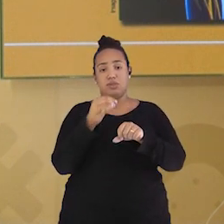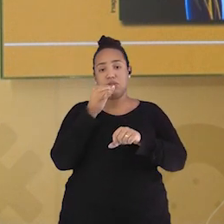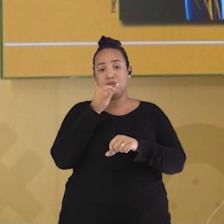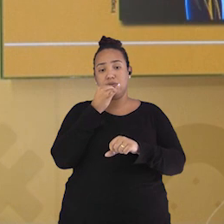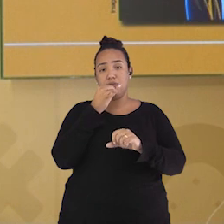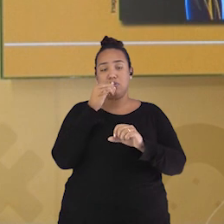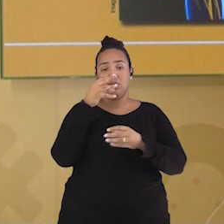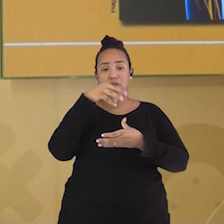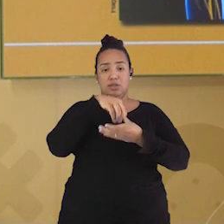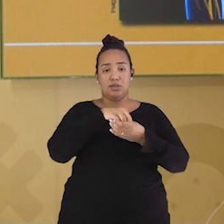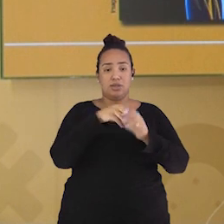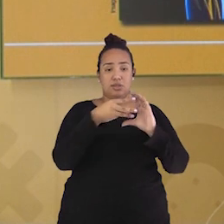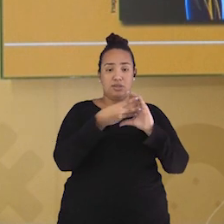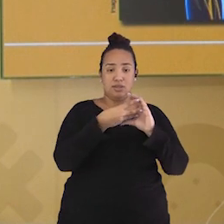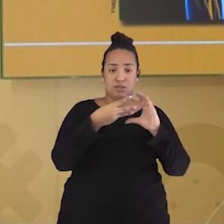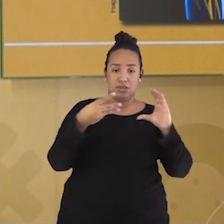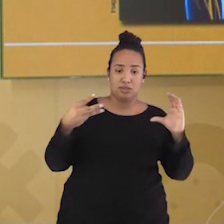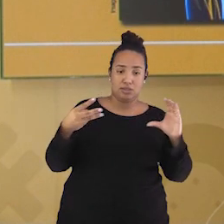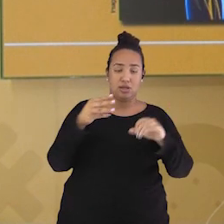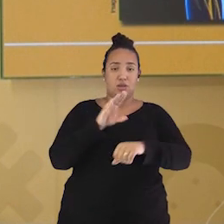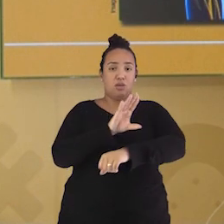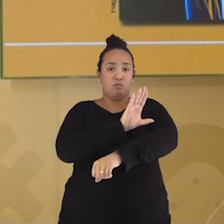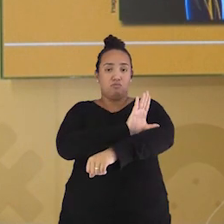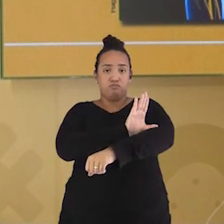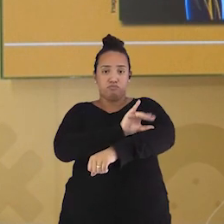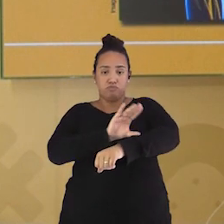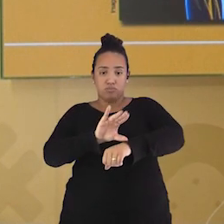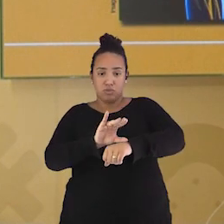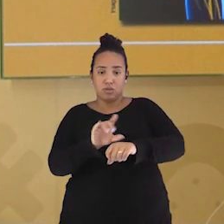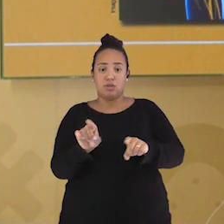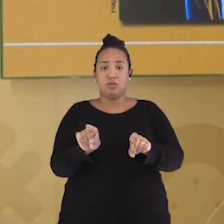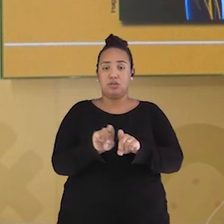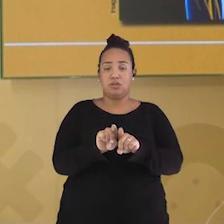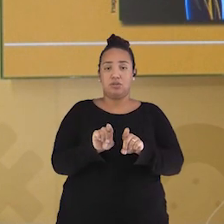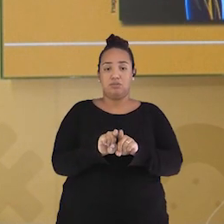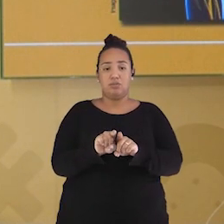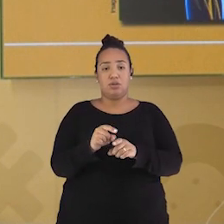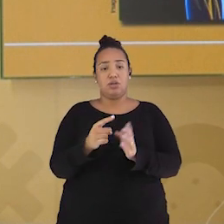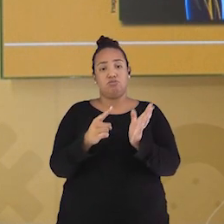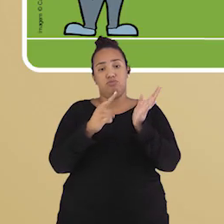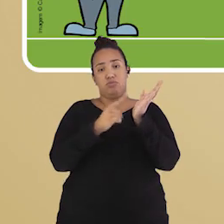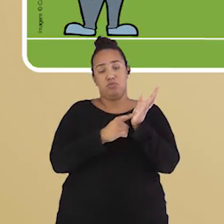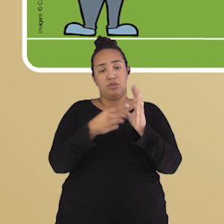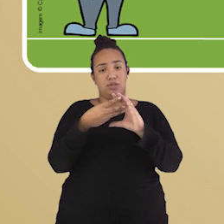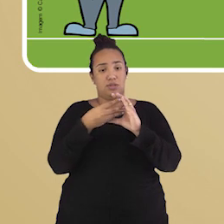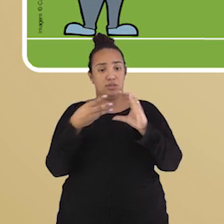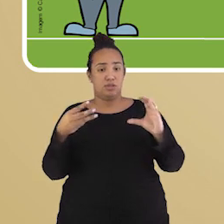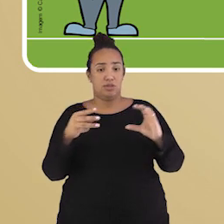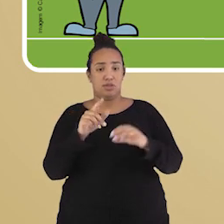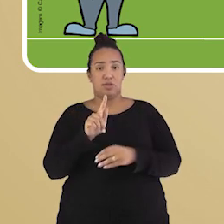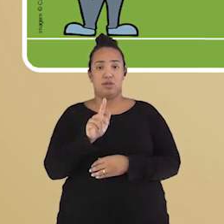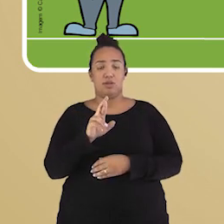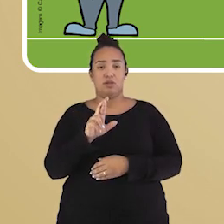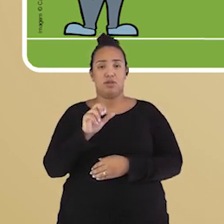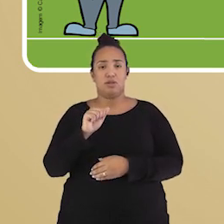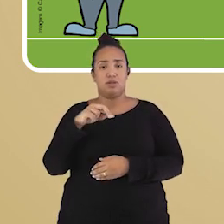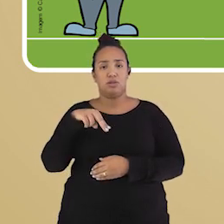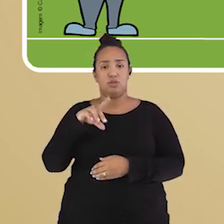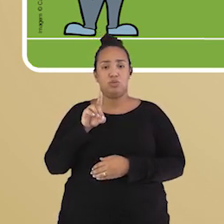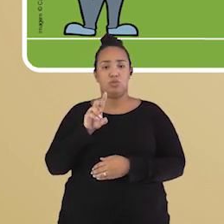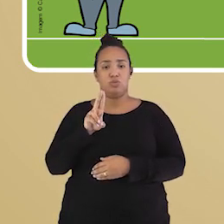muscular e entre um neurônio e as células glandulares. Você deve querer